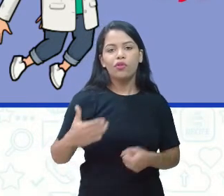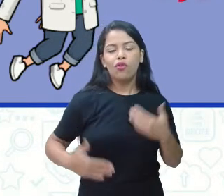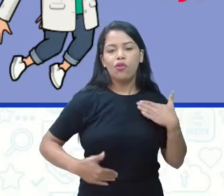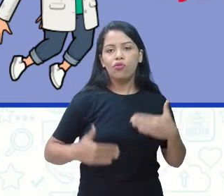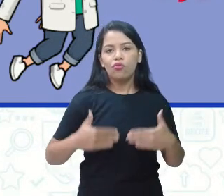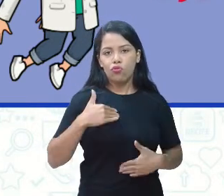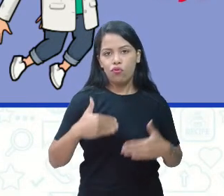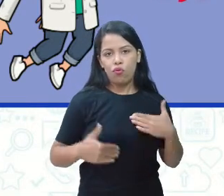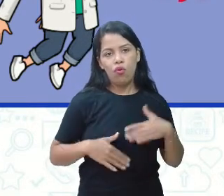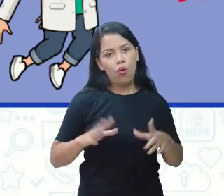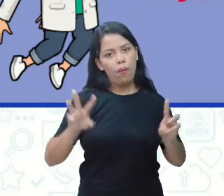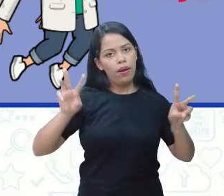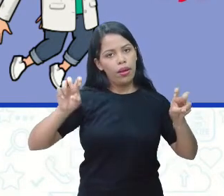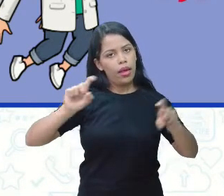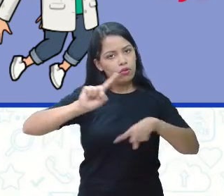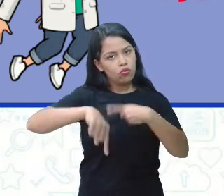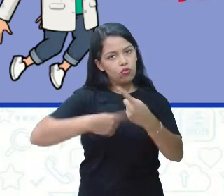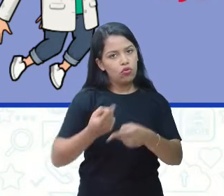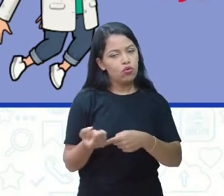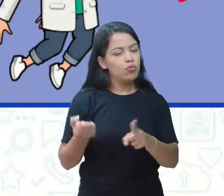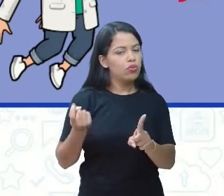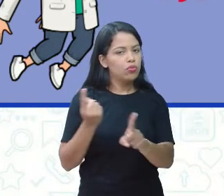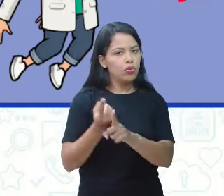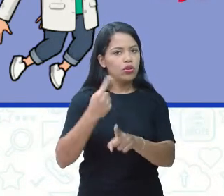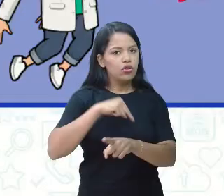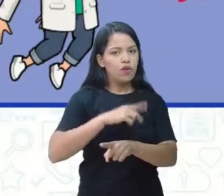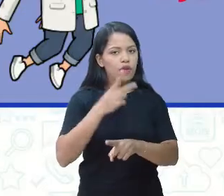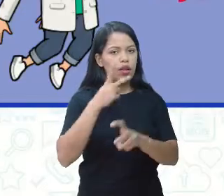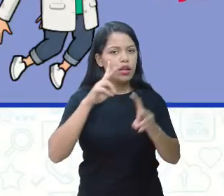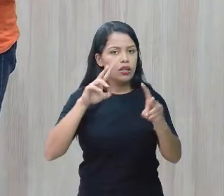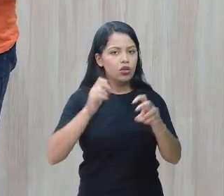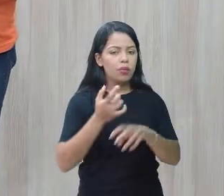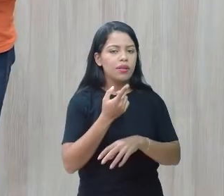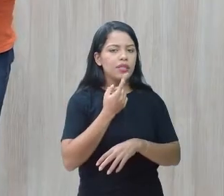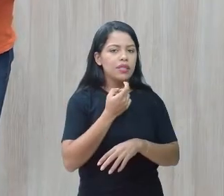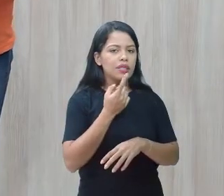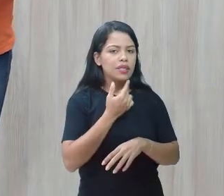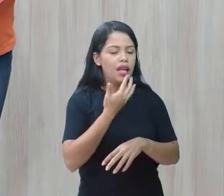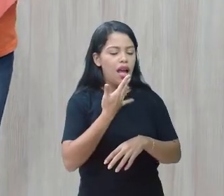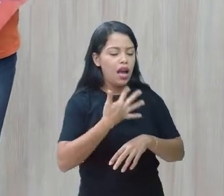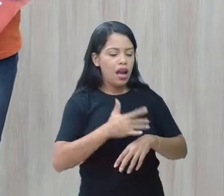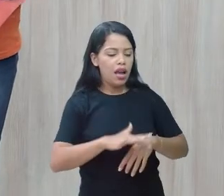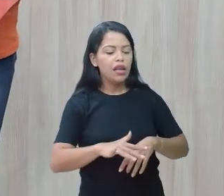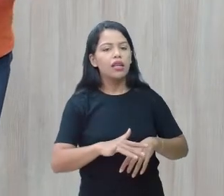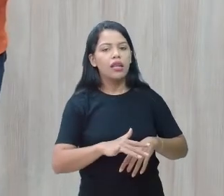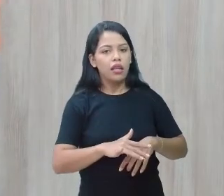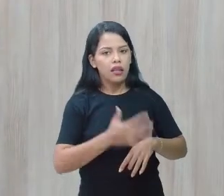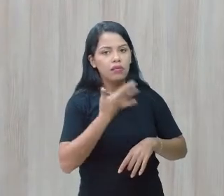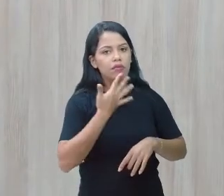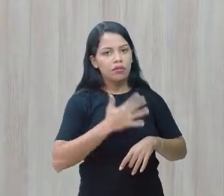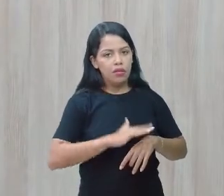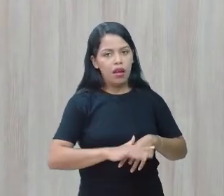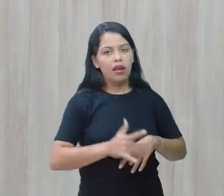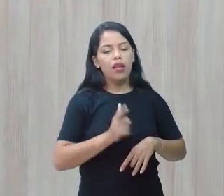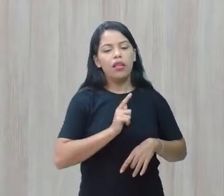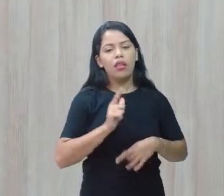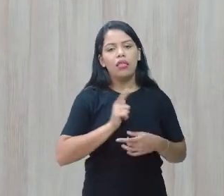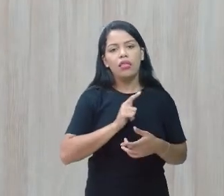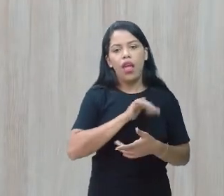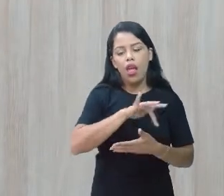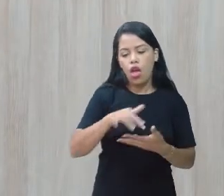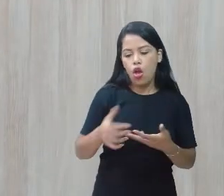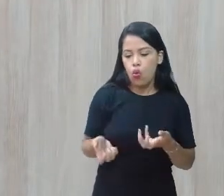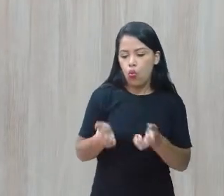próximo encontro, quando vamos falar de sangue e dos componentes do sangue. A gente vai ver que no sangue existe um conjunto de células, que